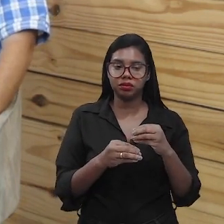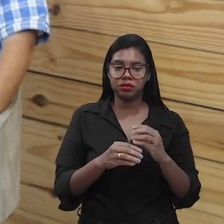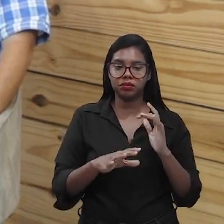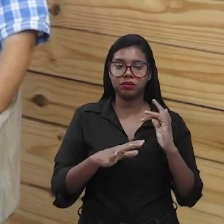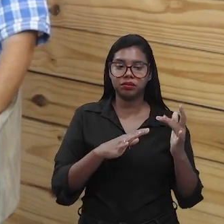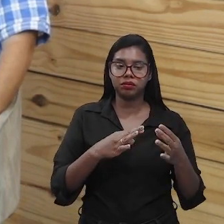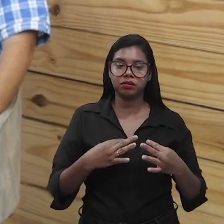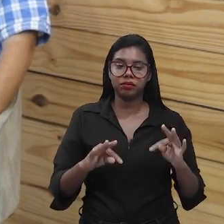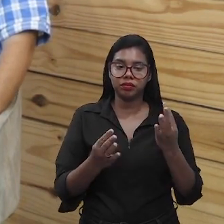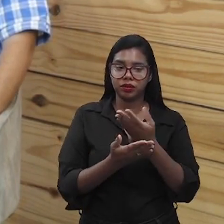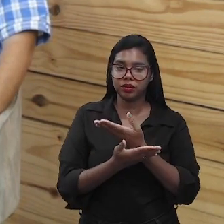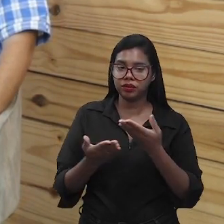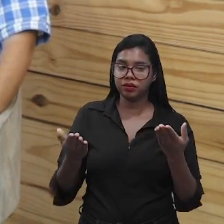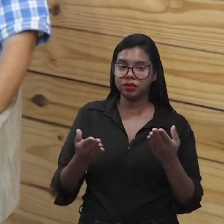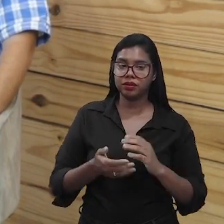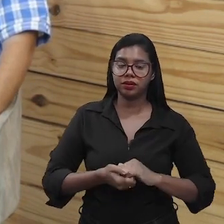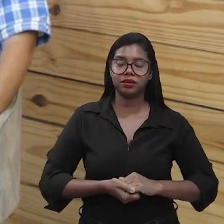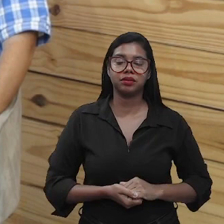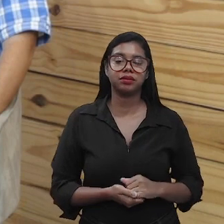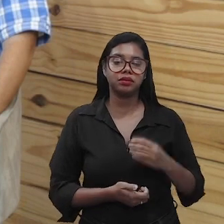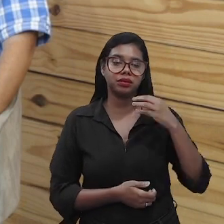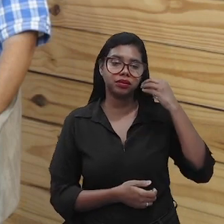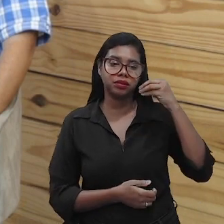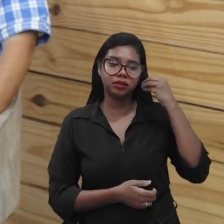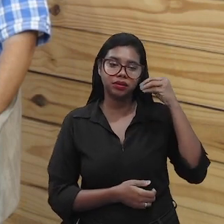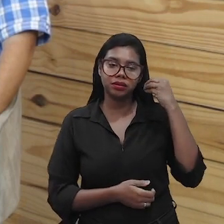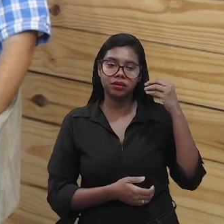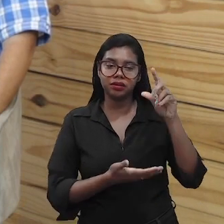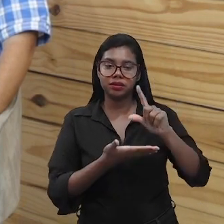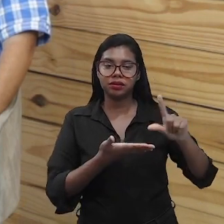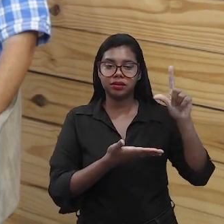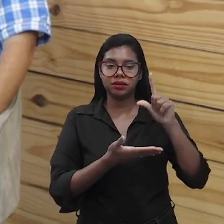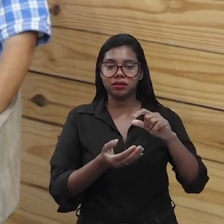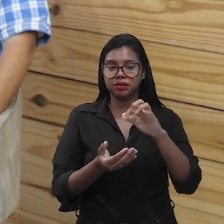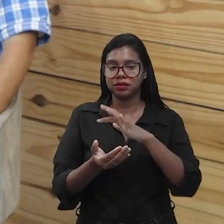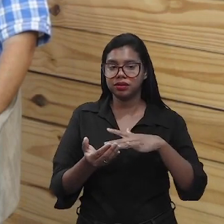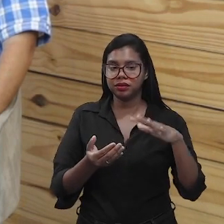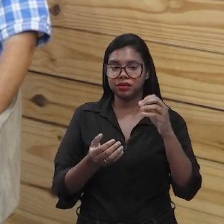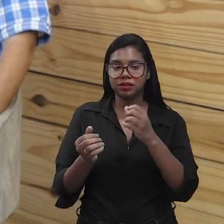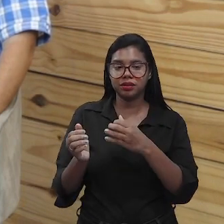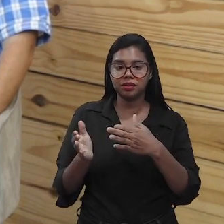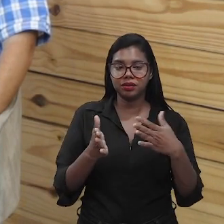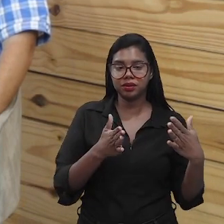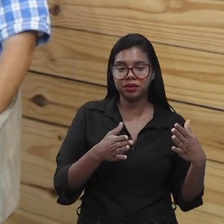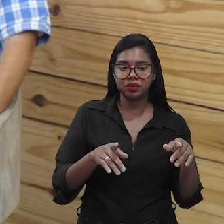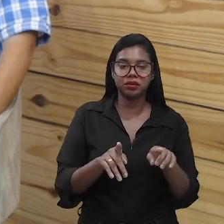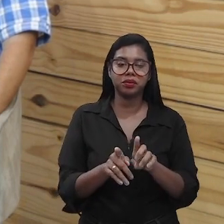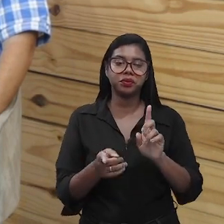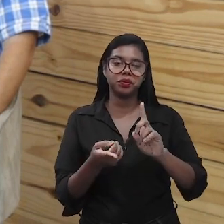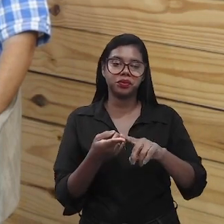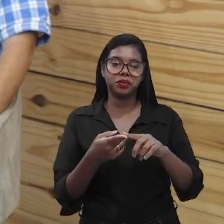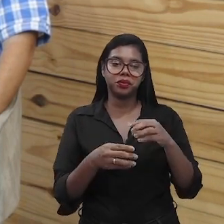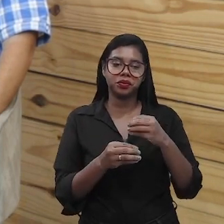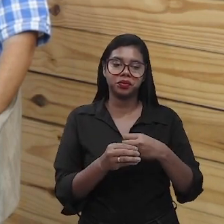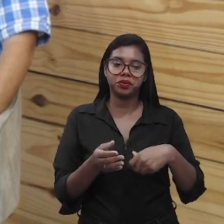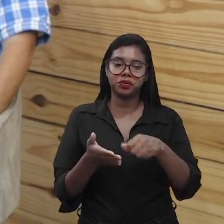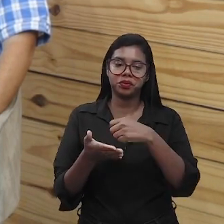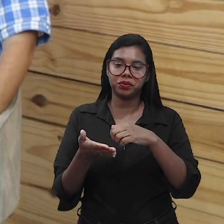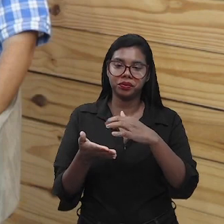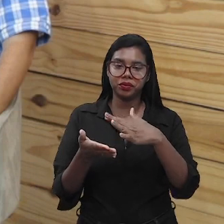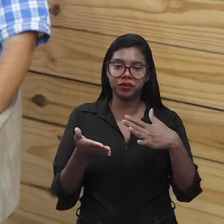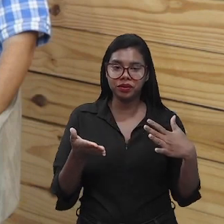você vem dessa experiência da literatura que envolve uma série de outros procedimentos, o recolhimento para escrita, textos mais longos,